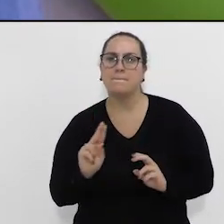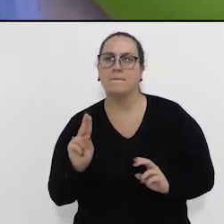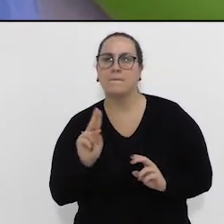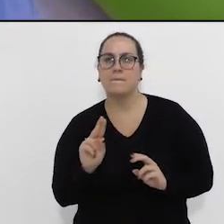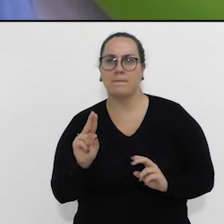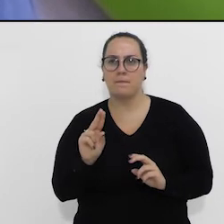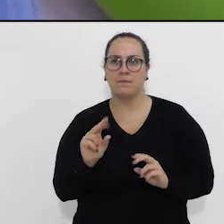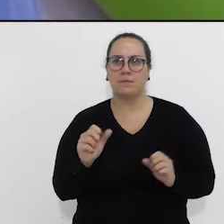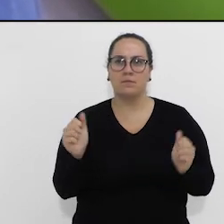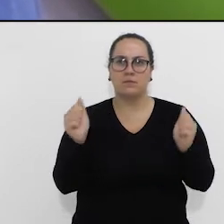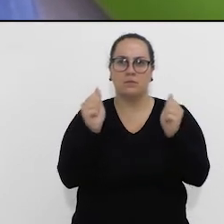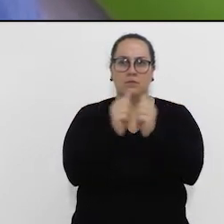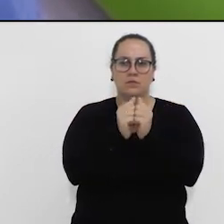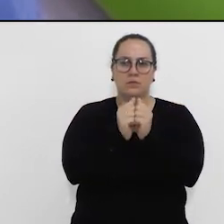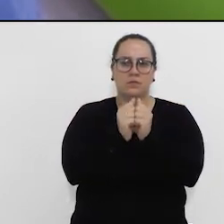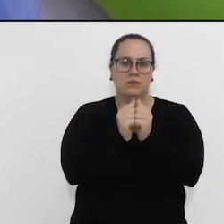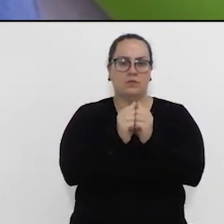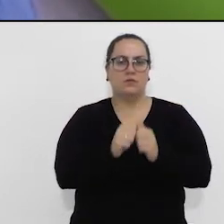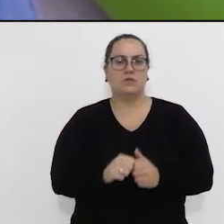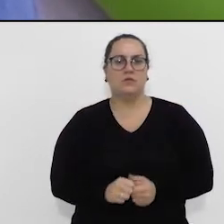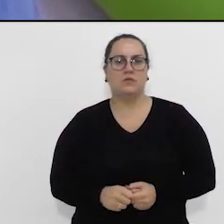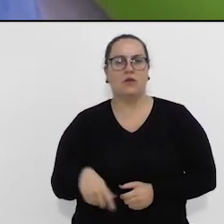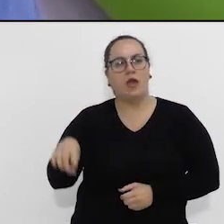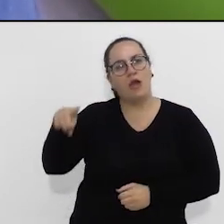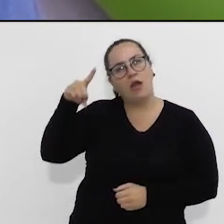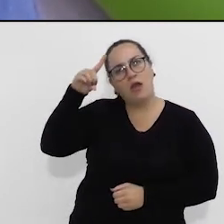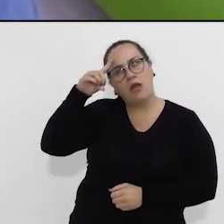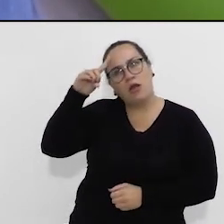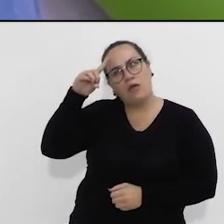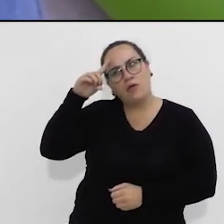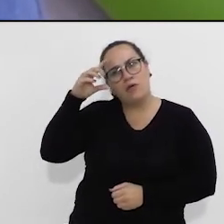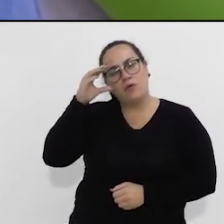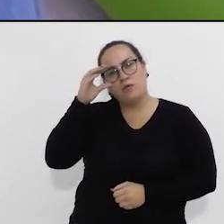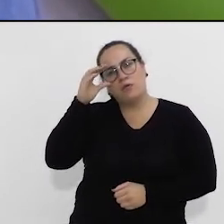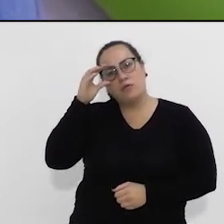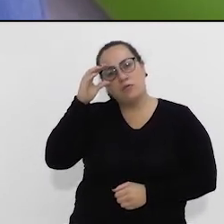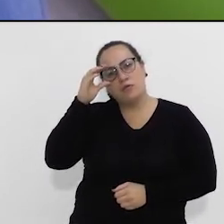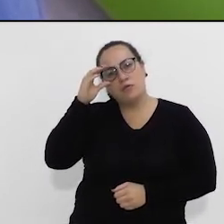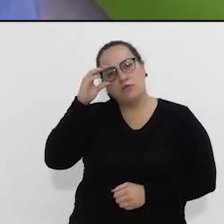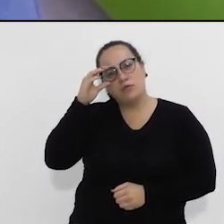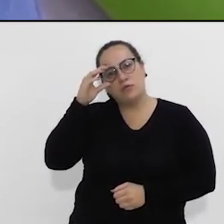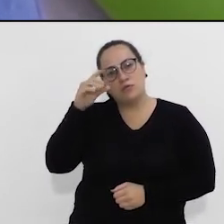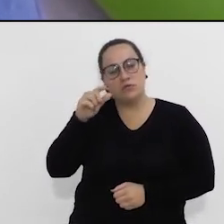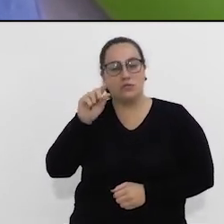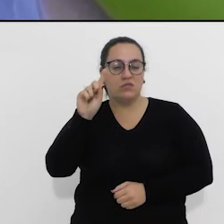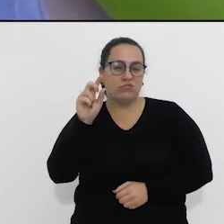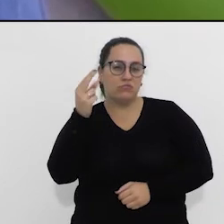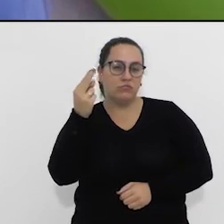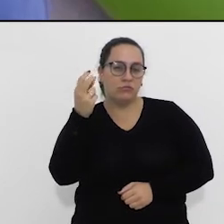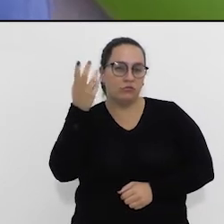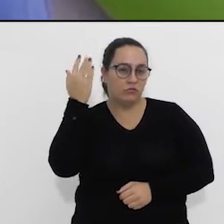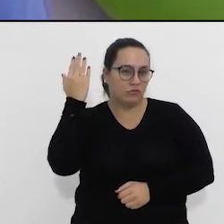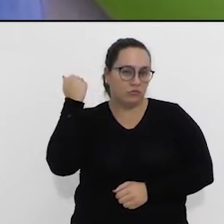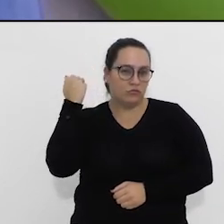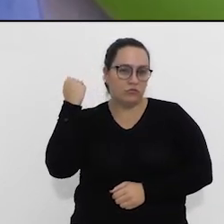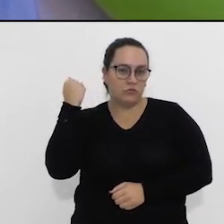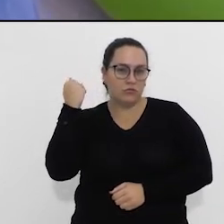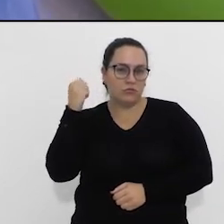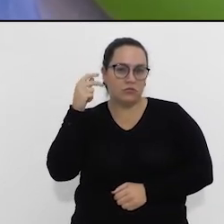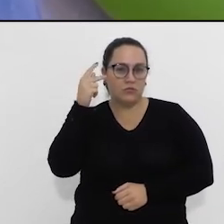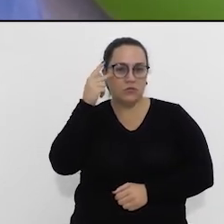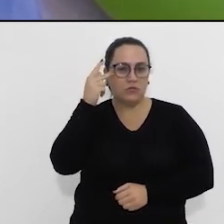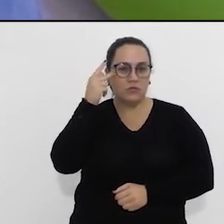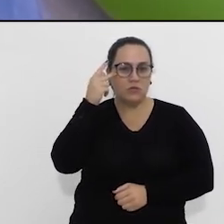estive em contato há pouco tempo a alguns dias atrás de inclusive não foi muito tempo não no máximo 15 dias é estive em contato